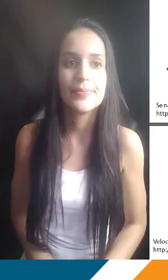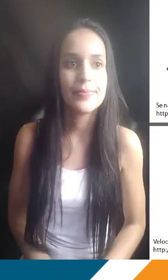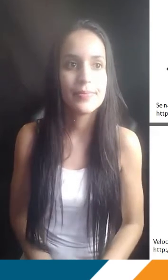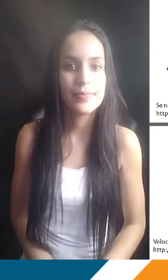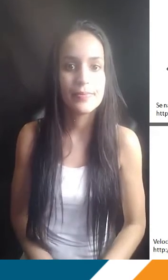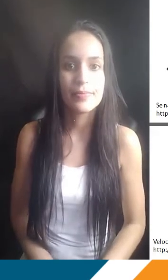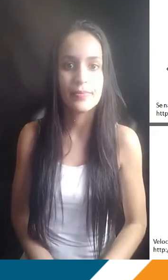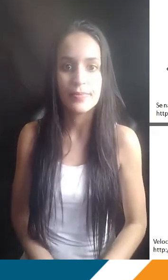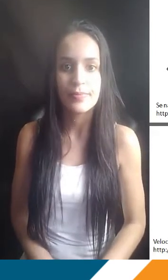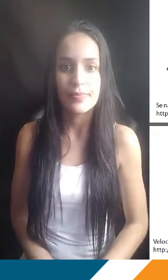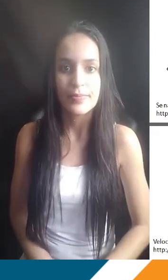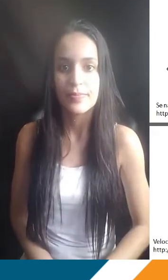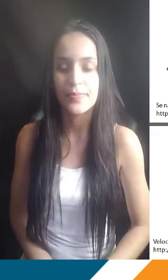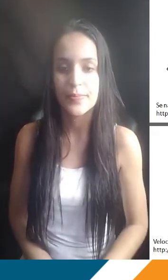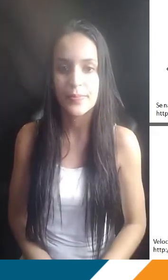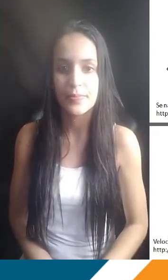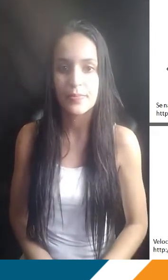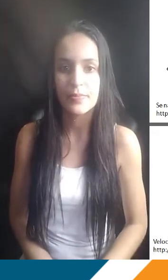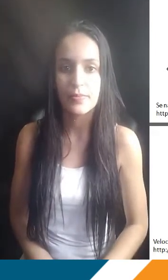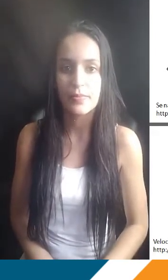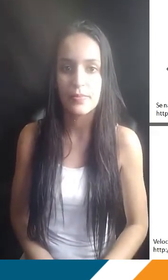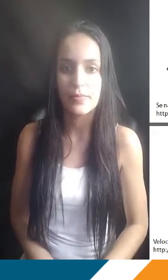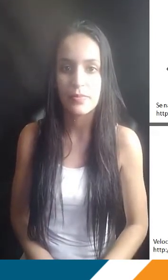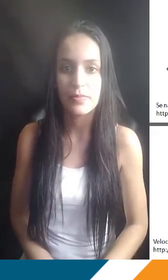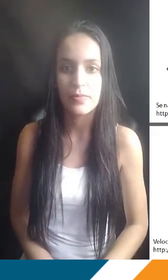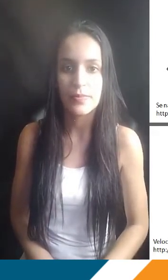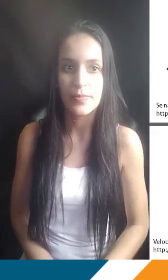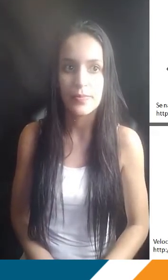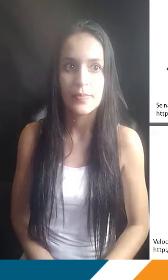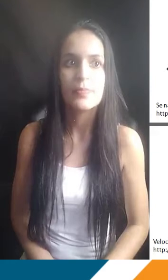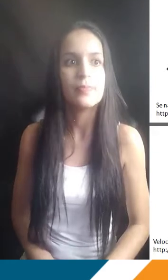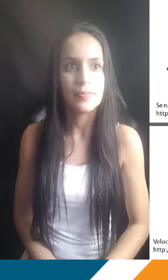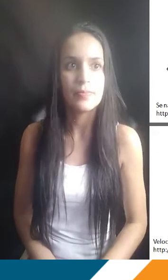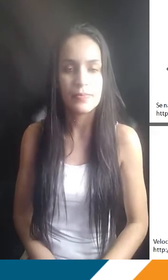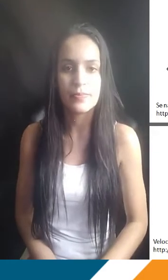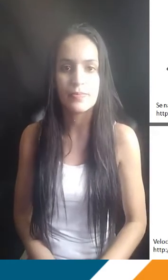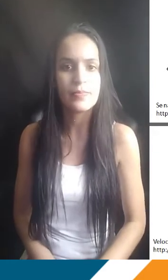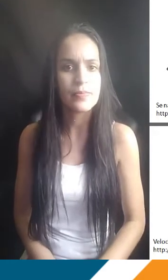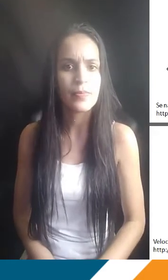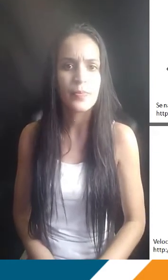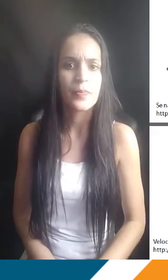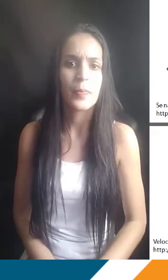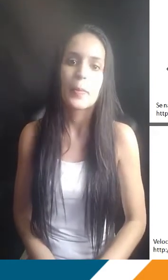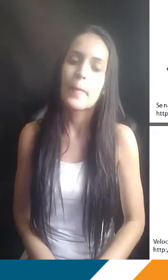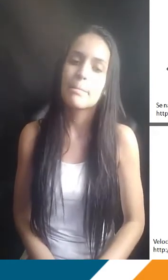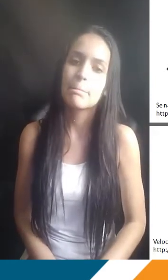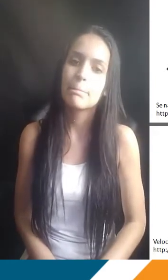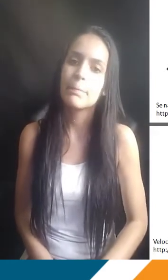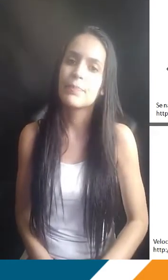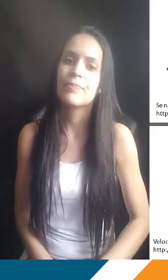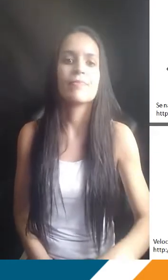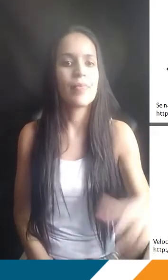aquelas características que a gente acabou de ver, como a exploração de figuras sonoras da